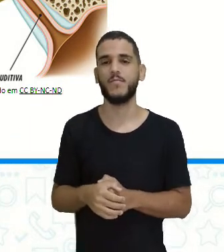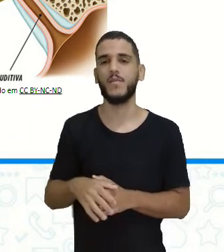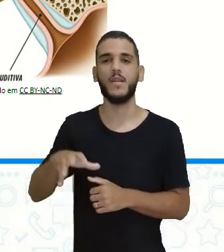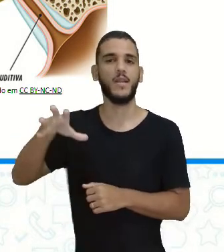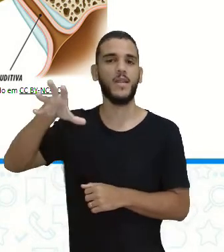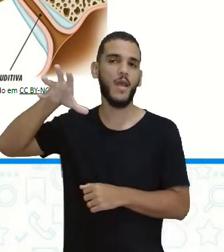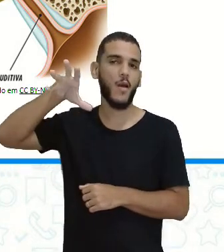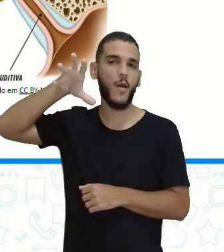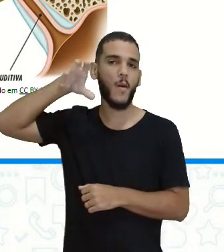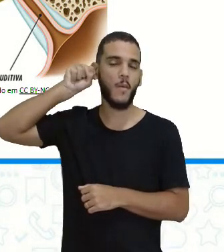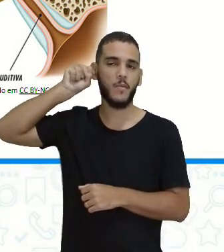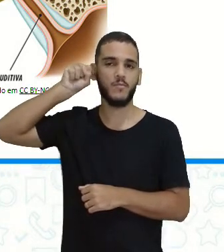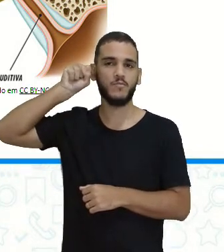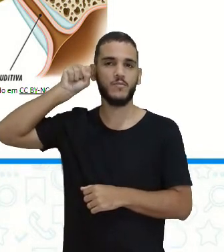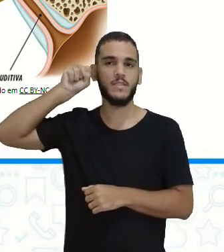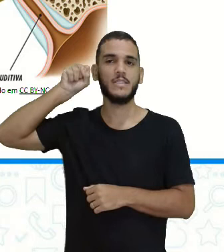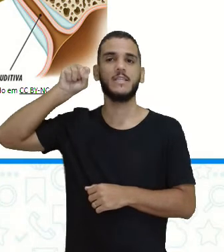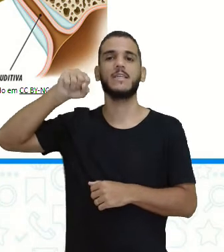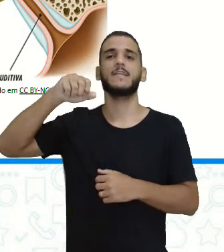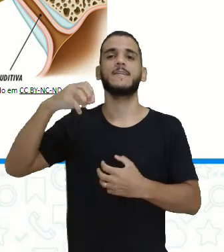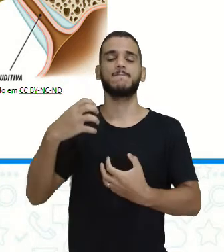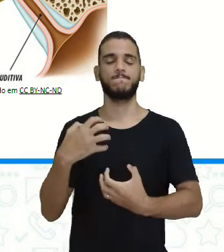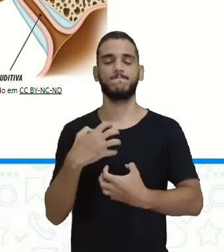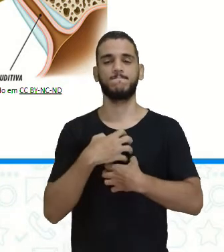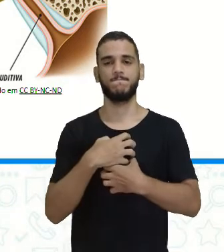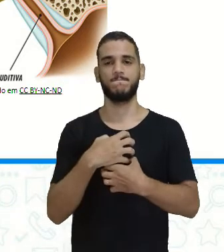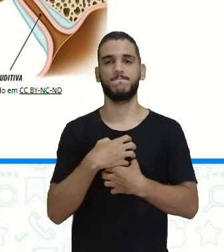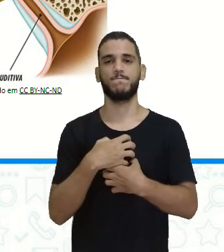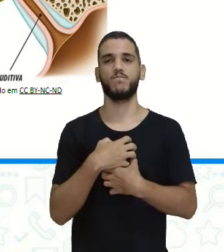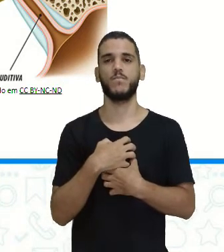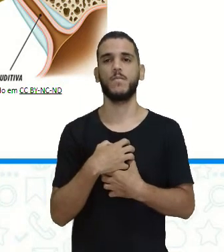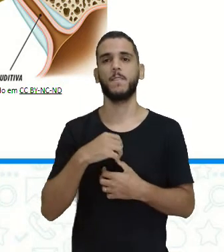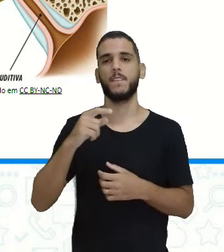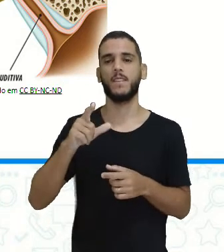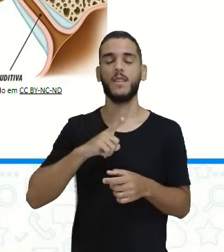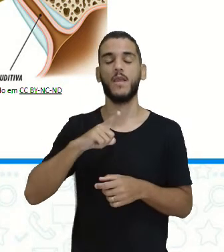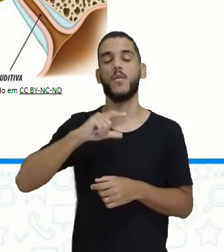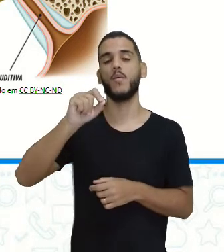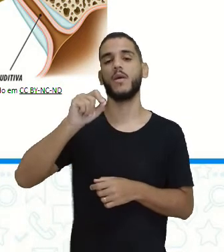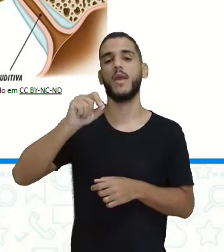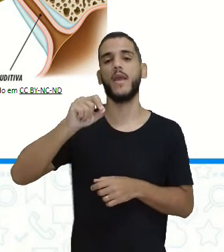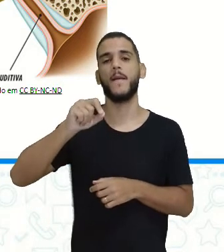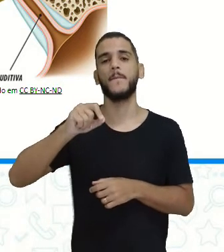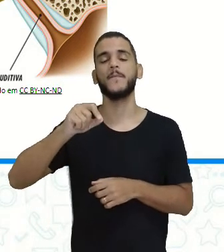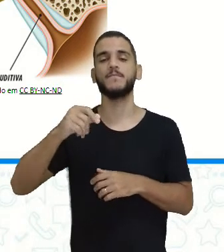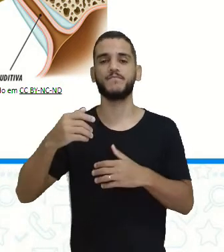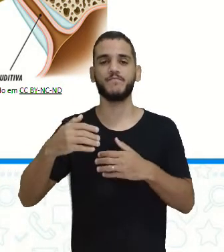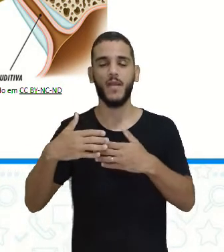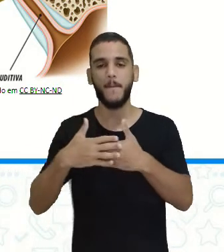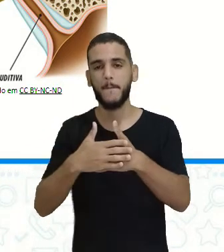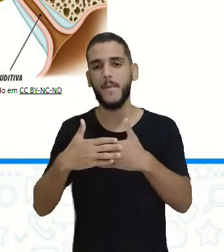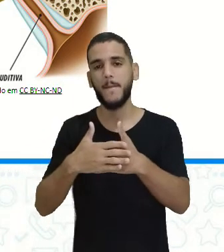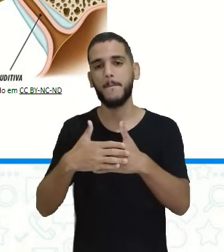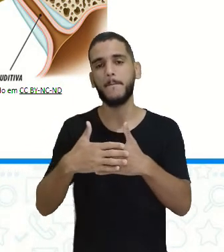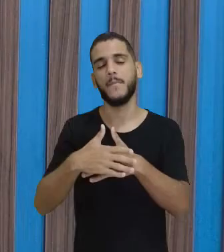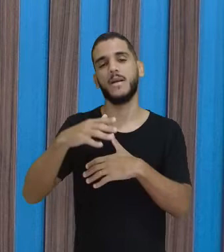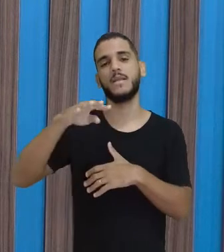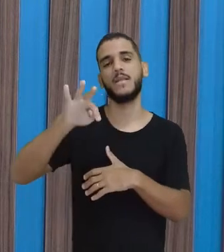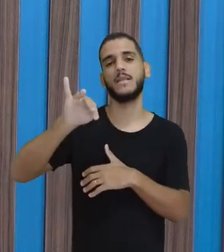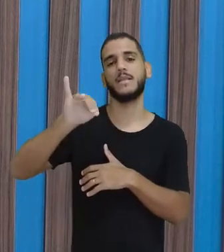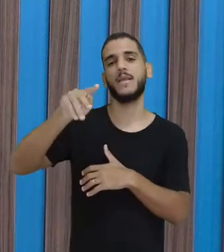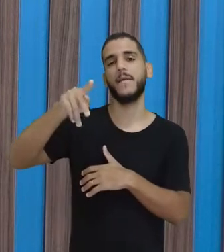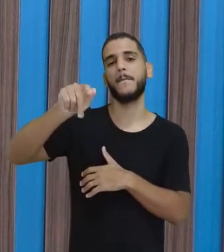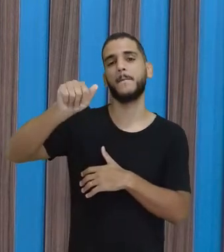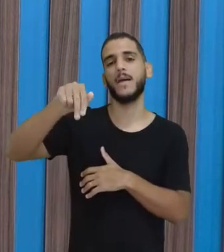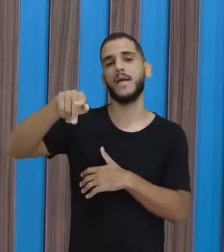Pela orelha e movimentam dentro dela a membrana timpânica, que é o que a gente chama de tímpano, né? Que é transmitida para